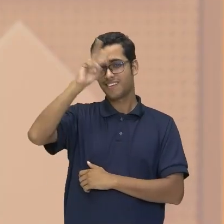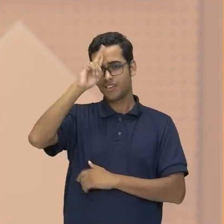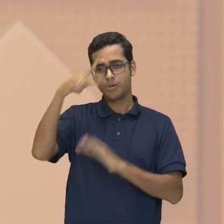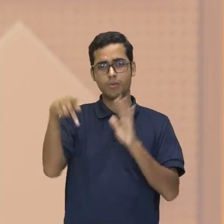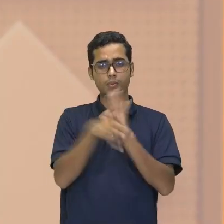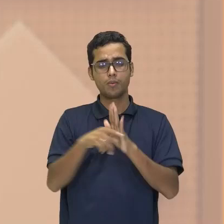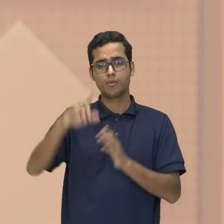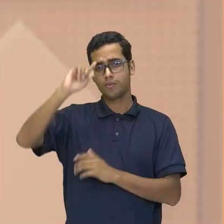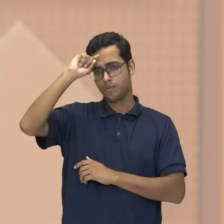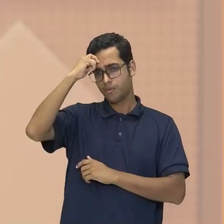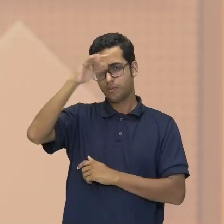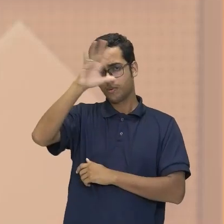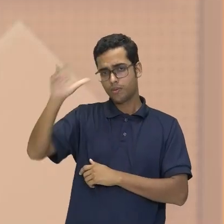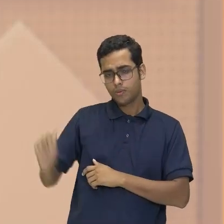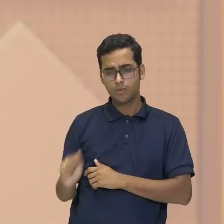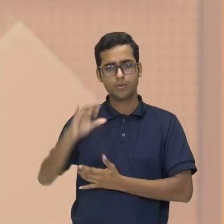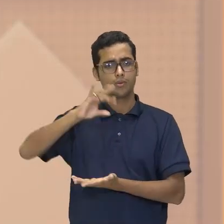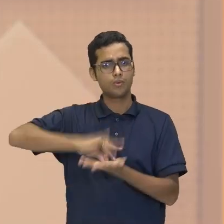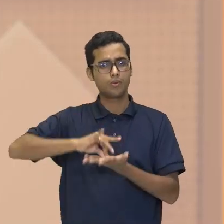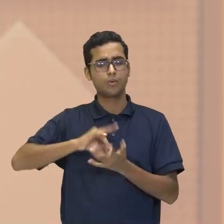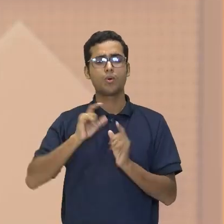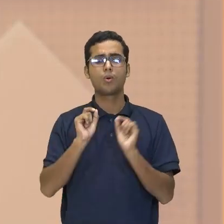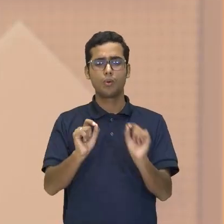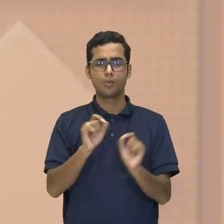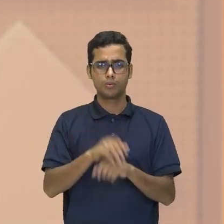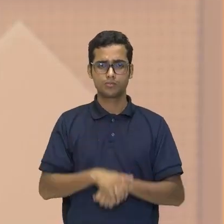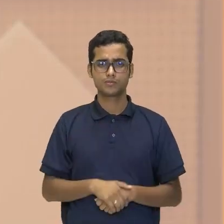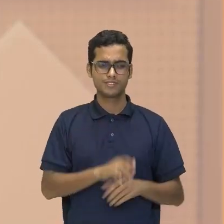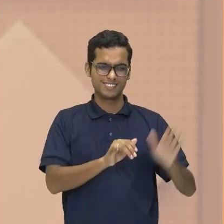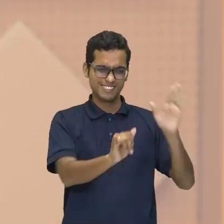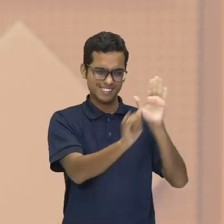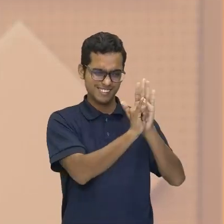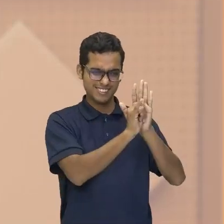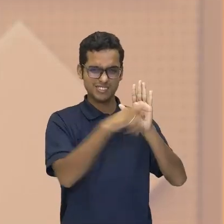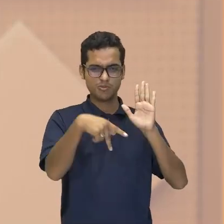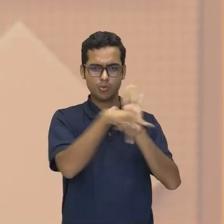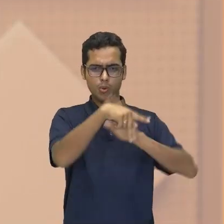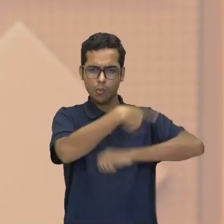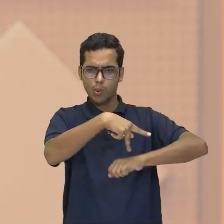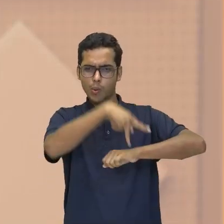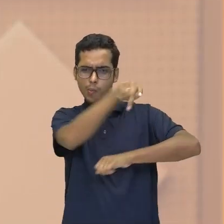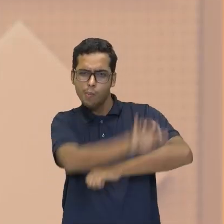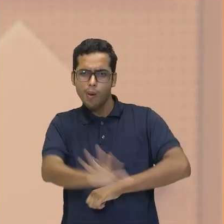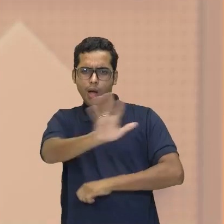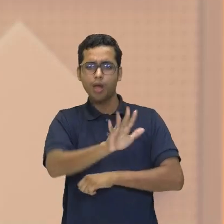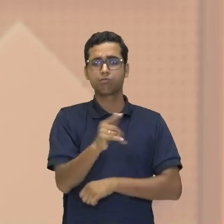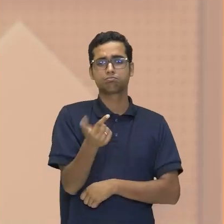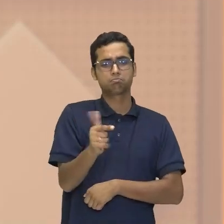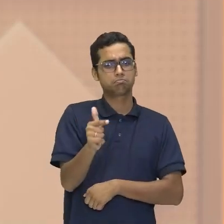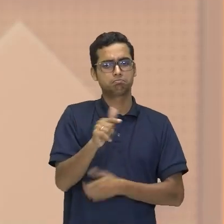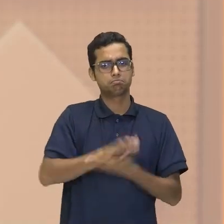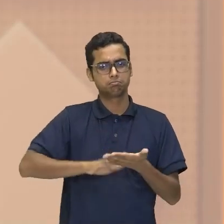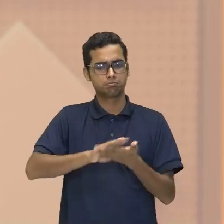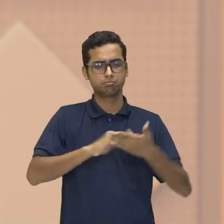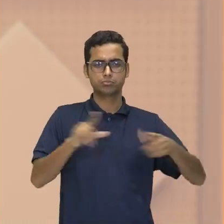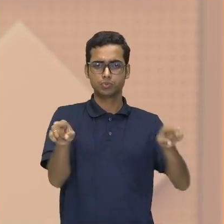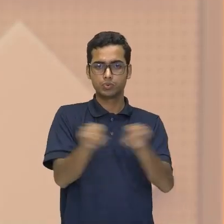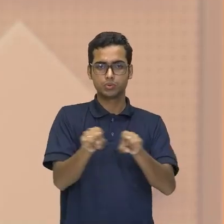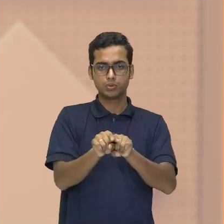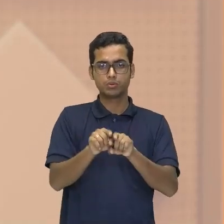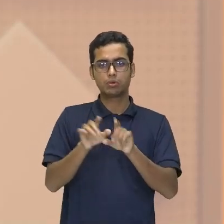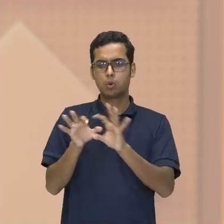África, precisamos saber que eles não tinham uma identidade nacional, não havia uma unidade entre os